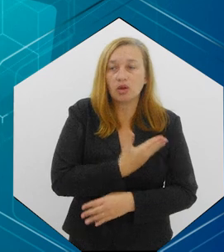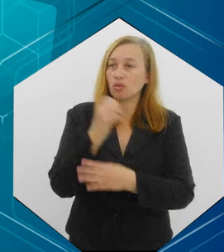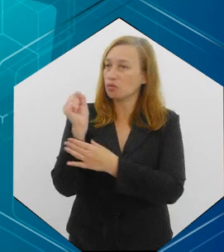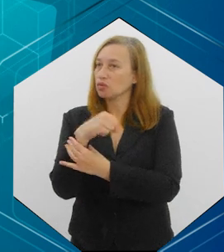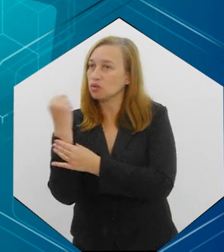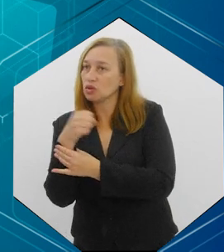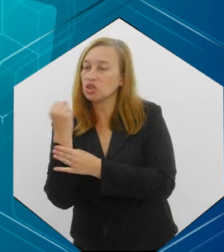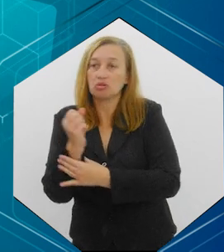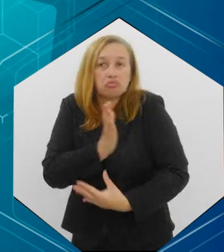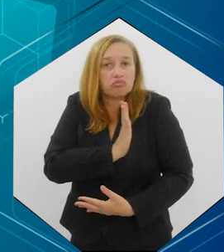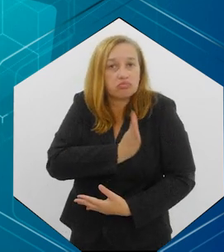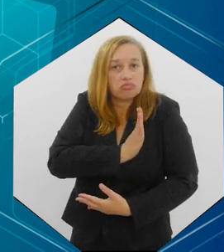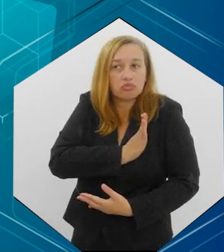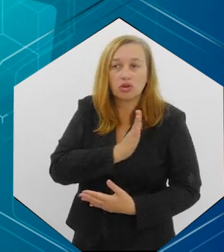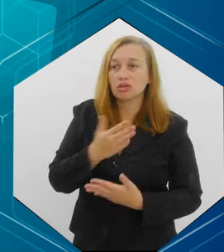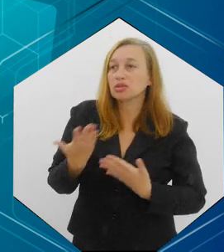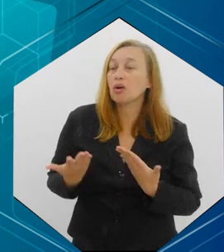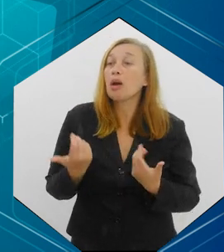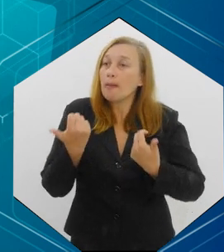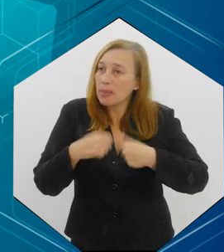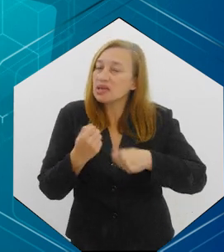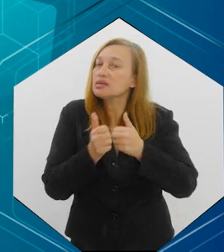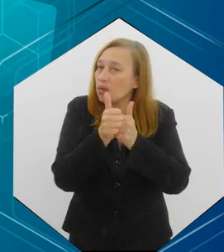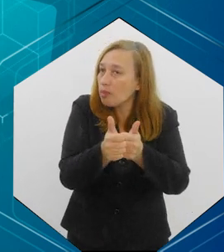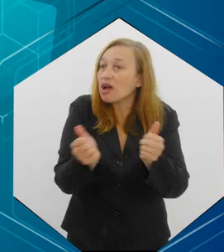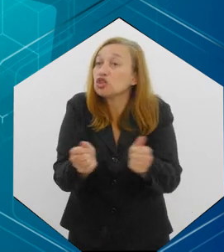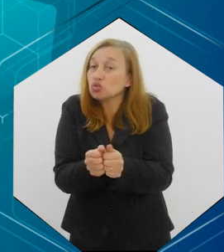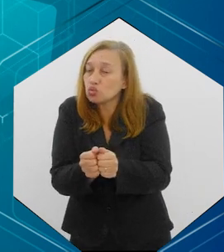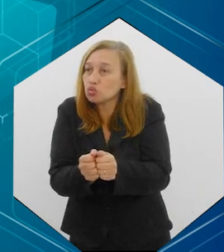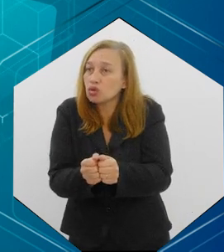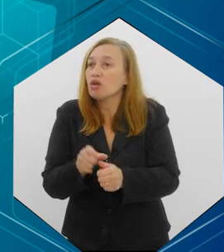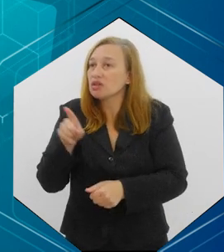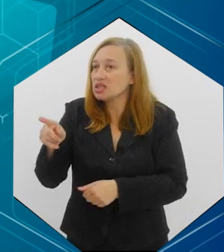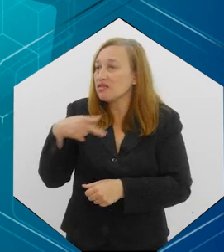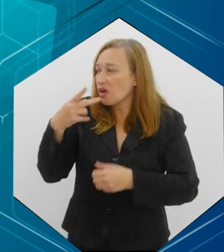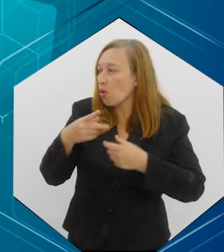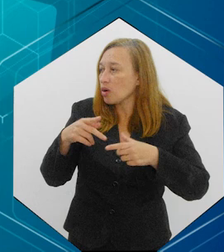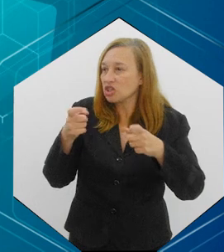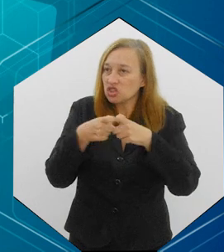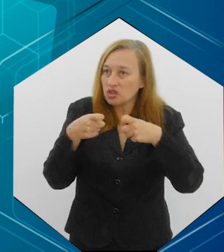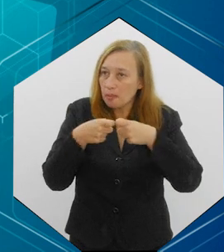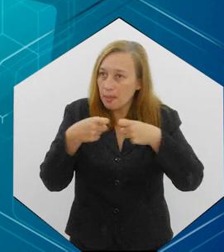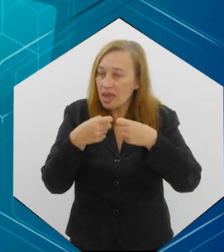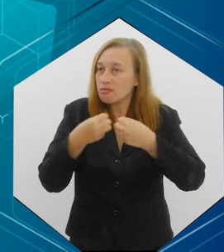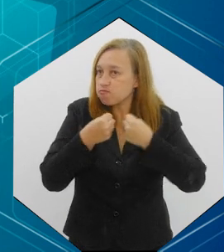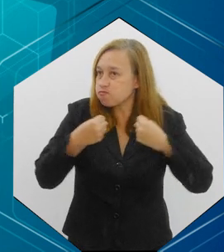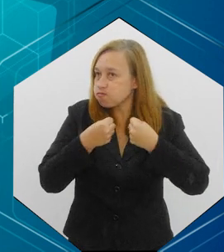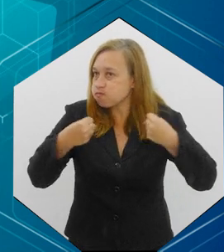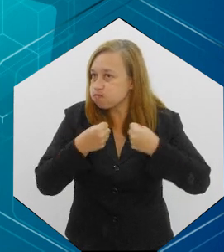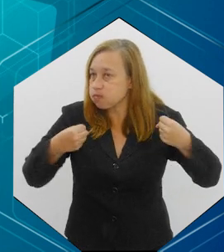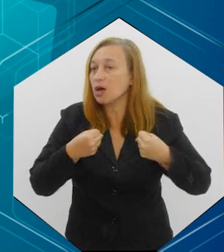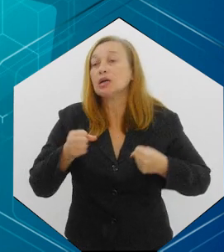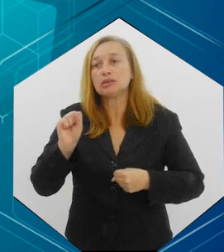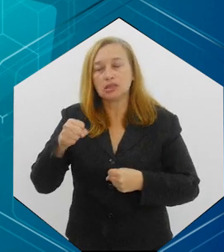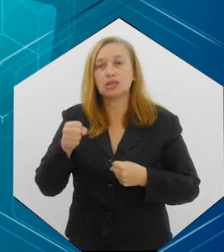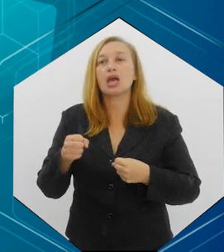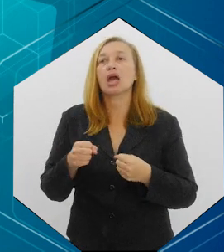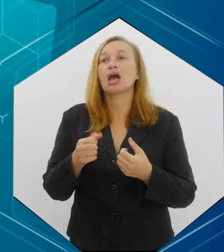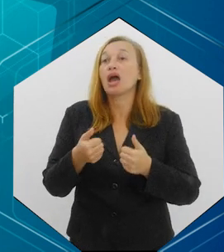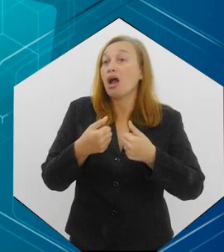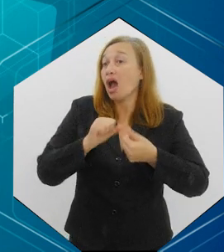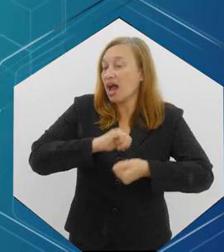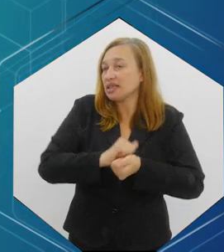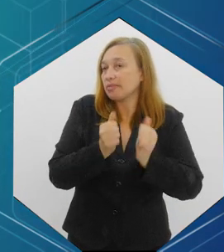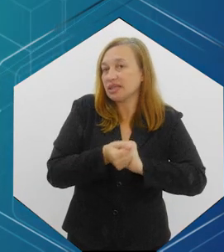ele. Colega ortopedista, colega cardiologista, que precisa acompanhar junto. Você falou de meias elásticas, sim, é preciso que a